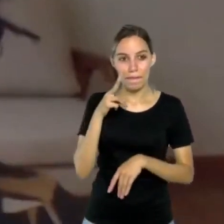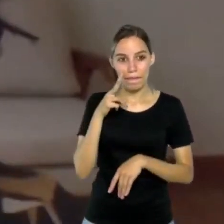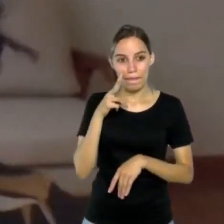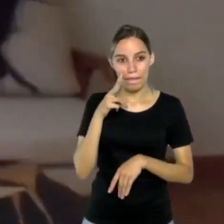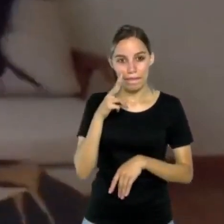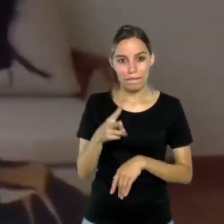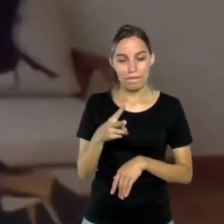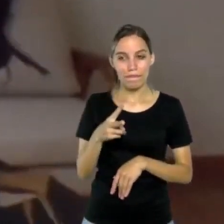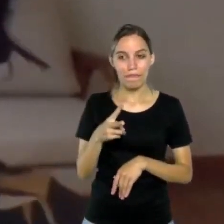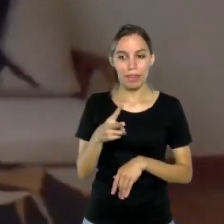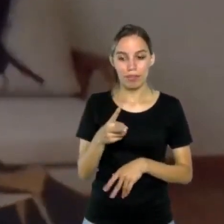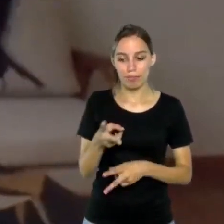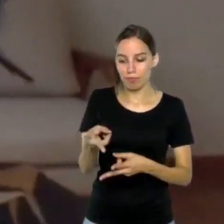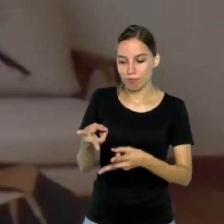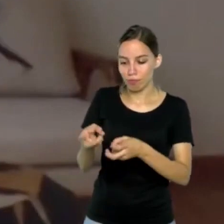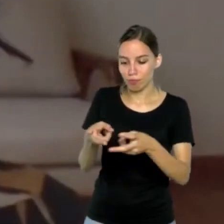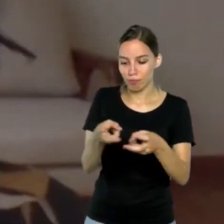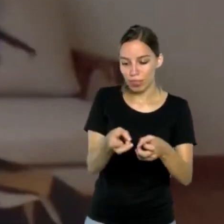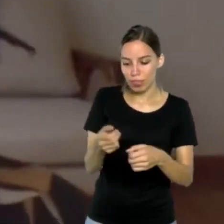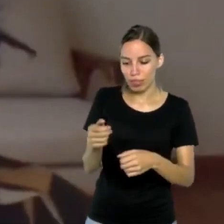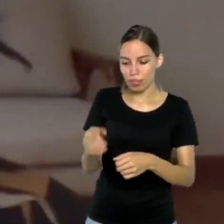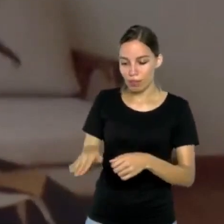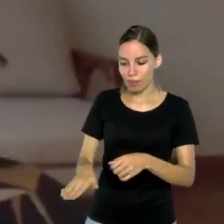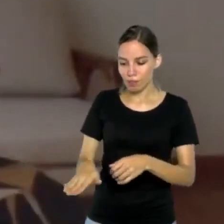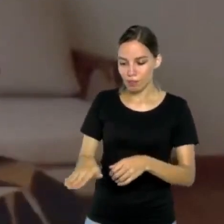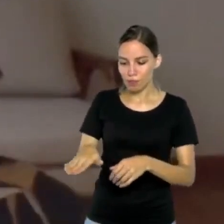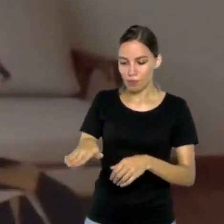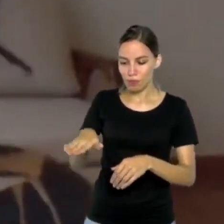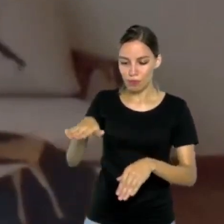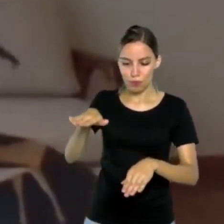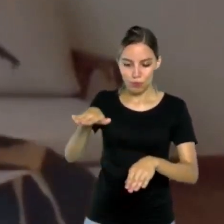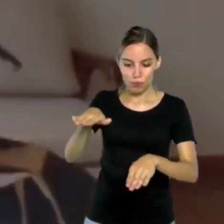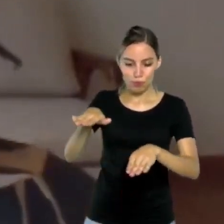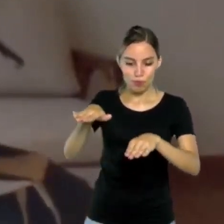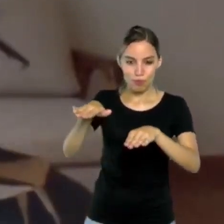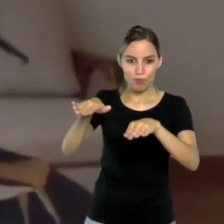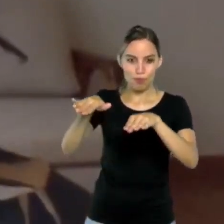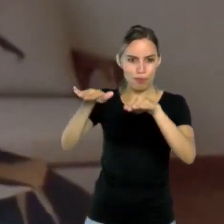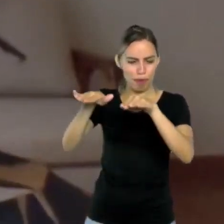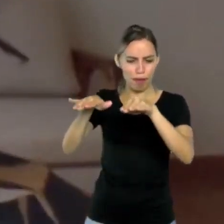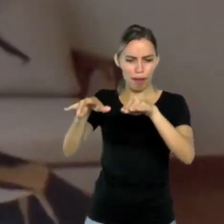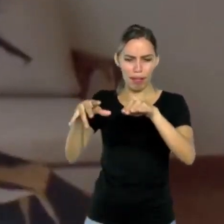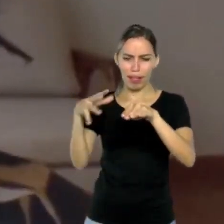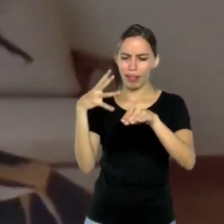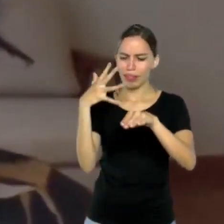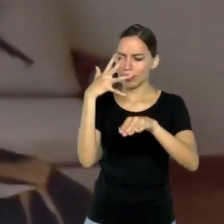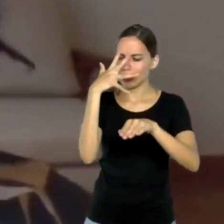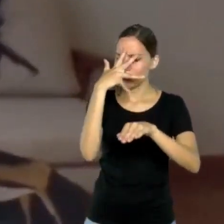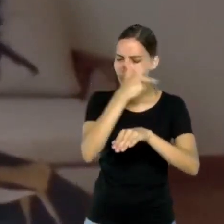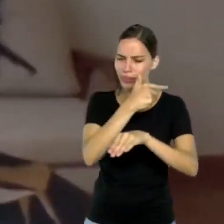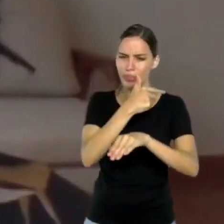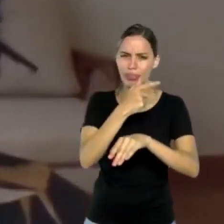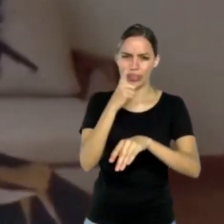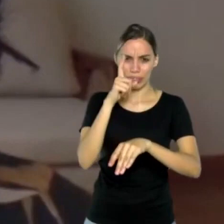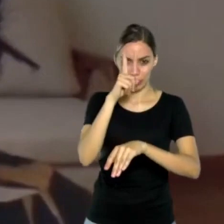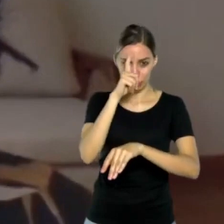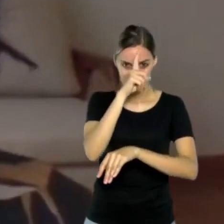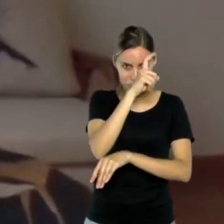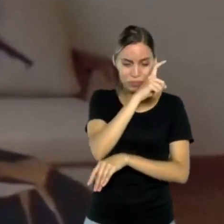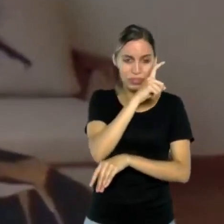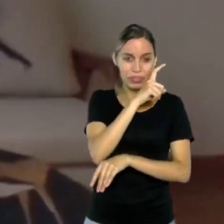assistir essas meninas virarem mulheres, né? É muito bonito, é muito desafiador, é muito...